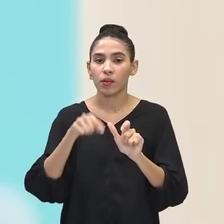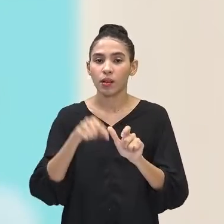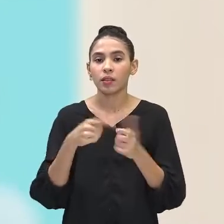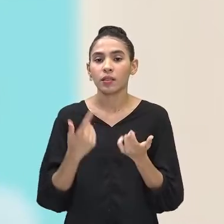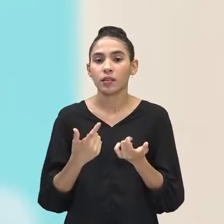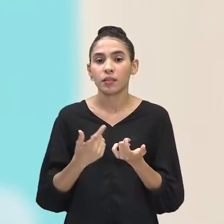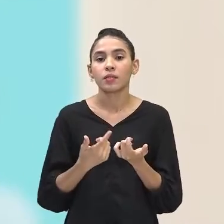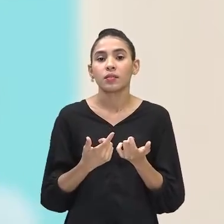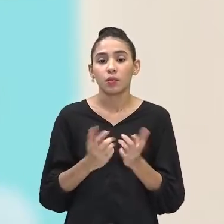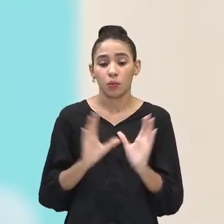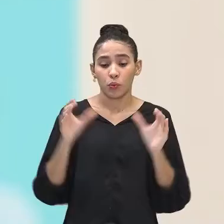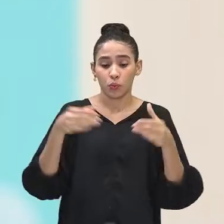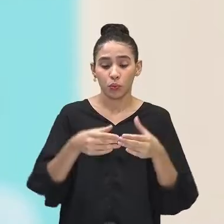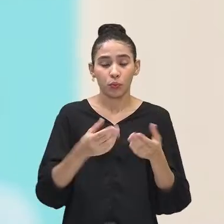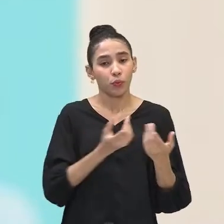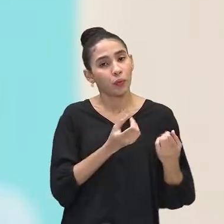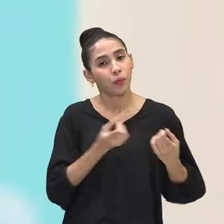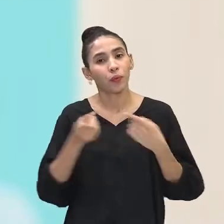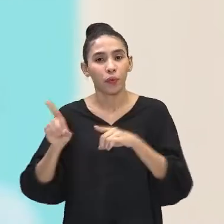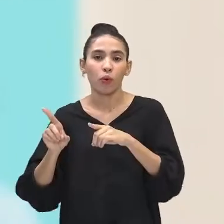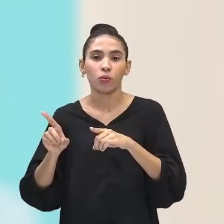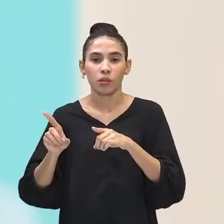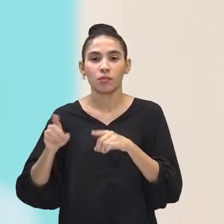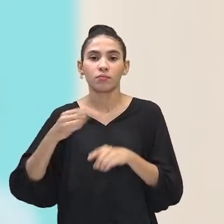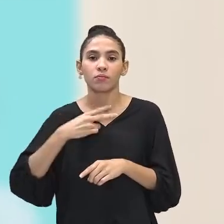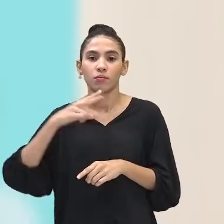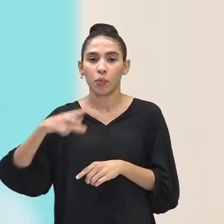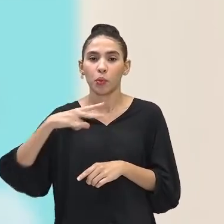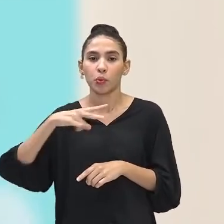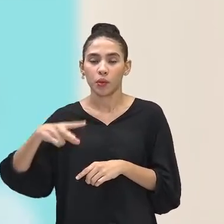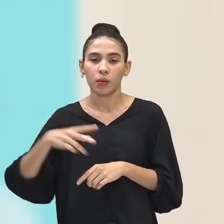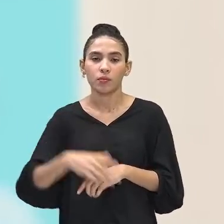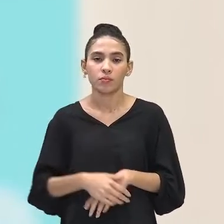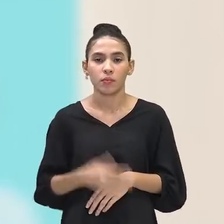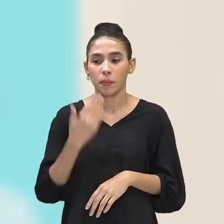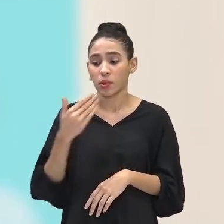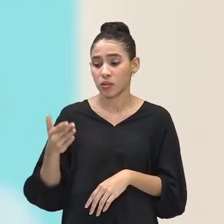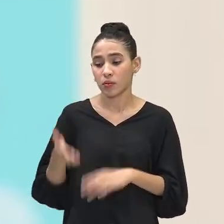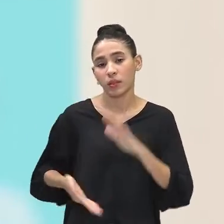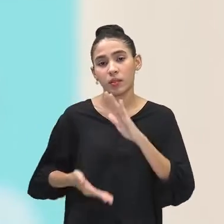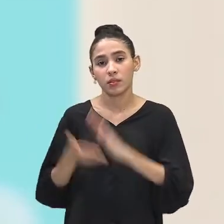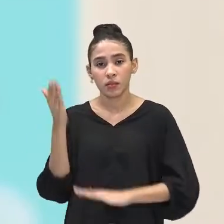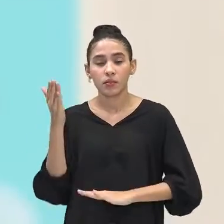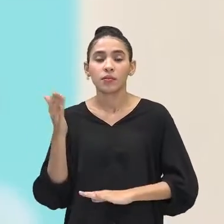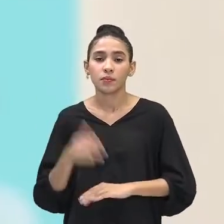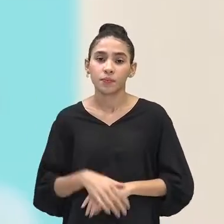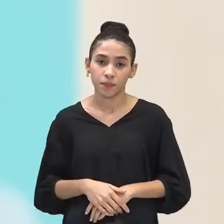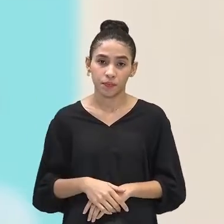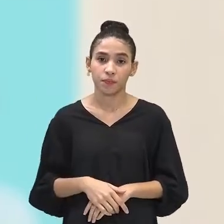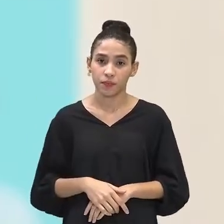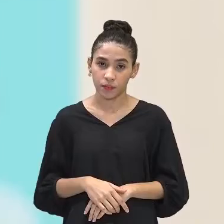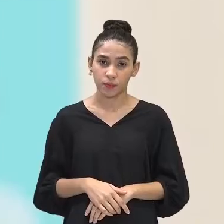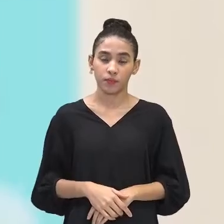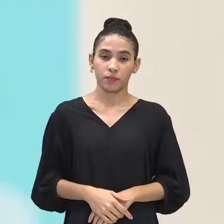a elite, a irem contra a colônia de Portugal, pedindo que eles fossem embora daqui. Então, como muitos desses escritores